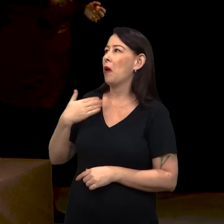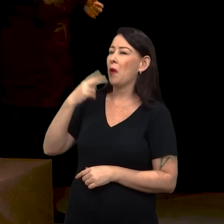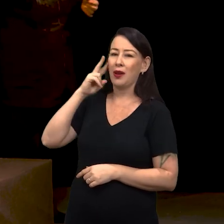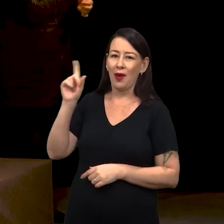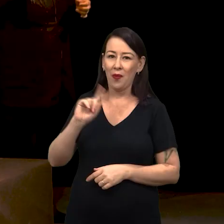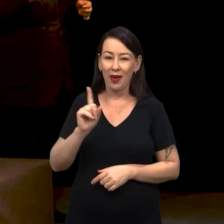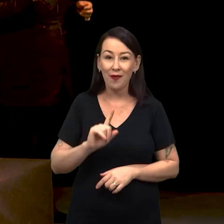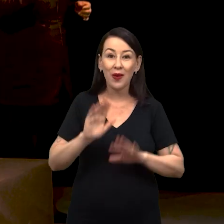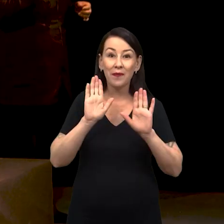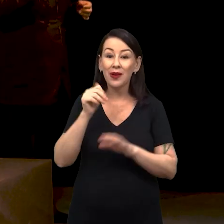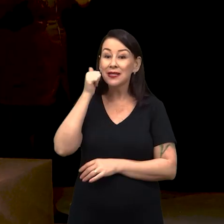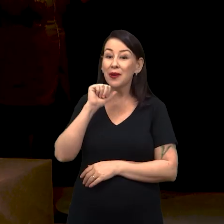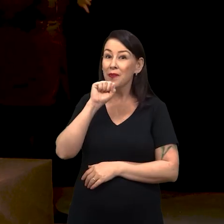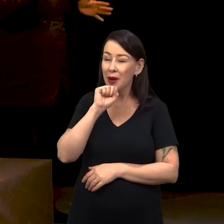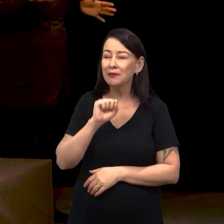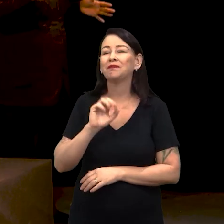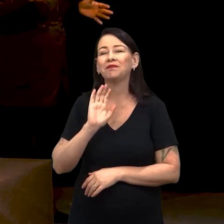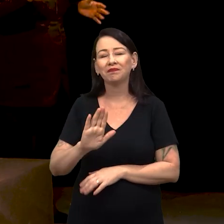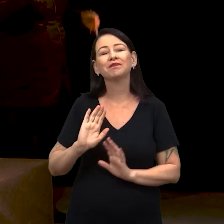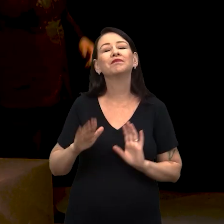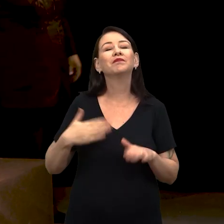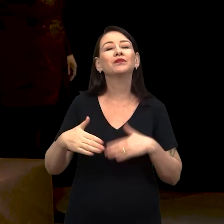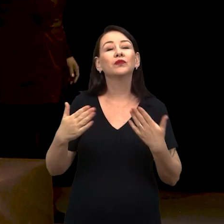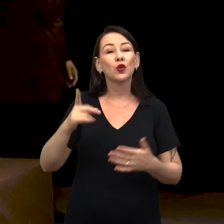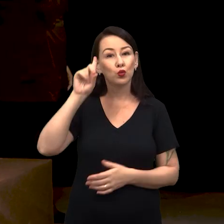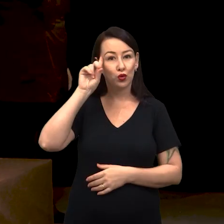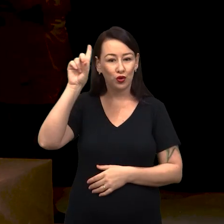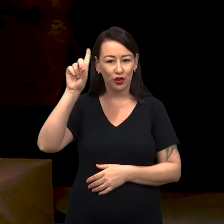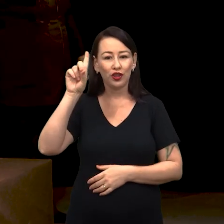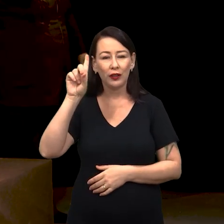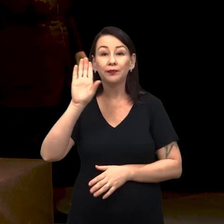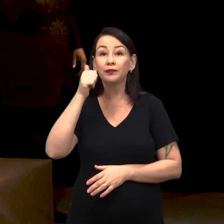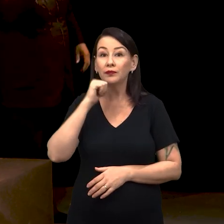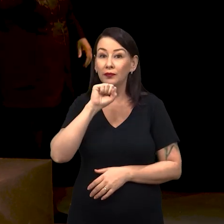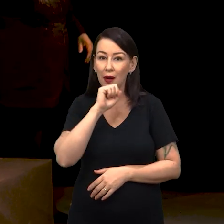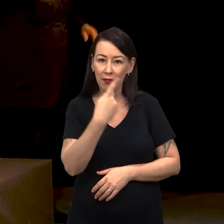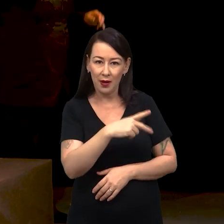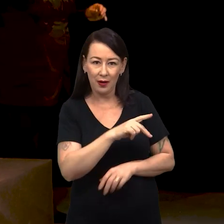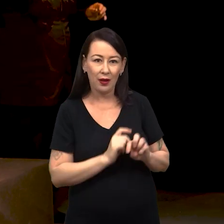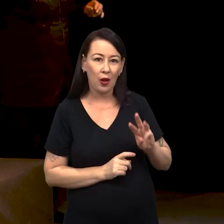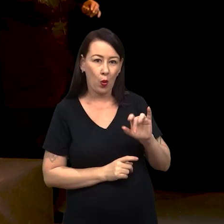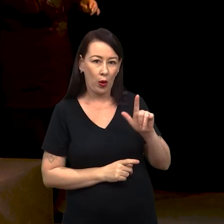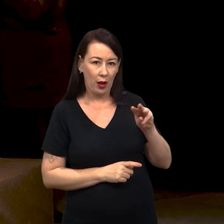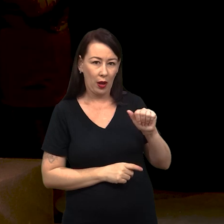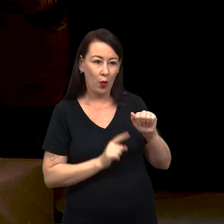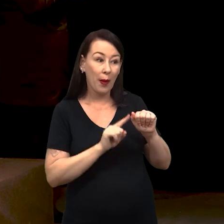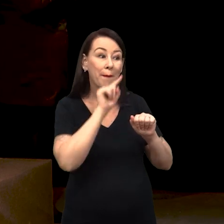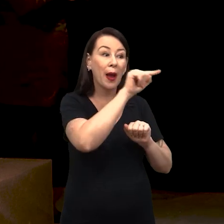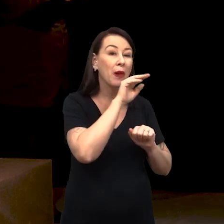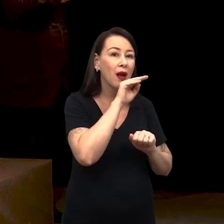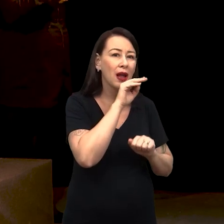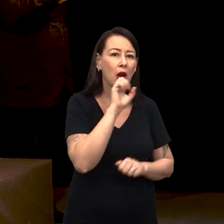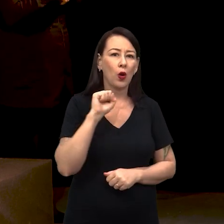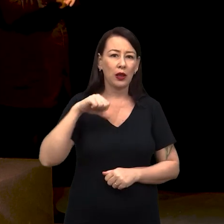Ai, Lu, não lembro, mas minha mãe... E um dia eu fui, a mãe dela ficou doente, ela estava